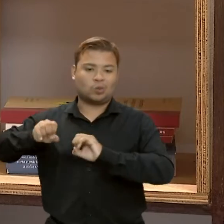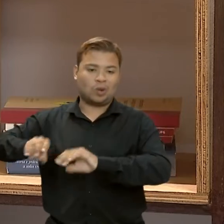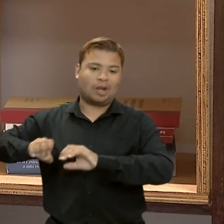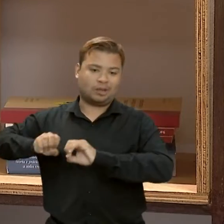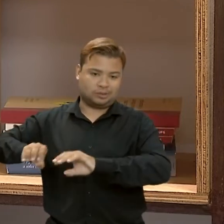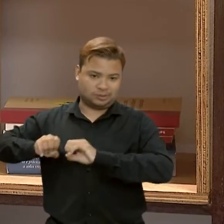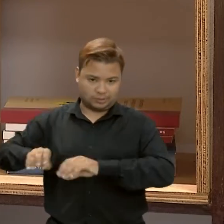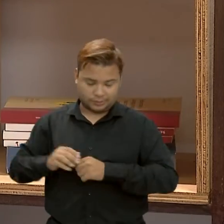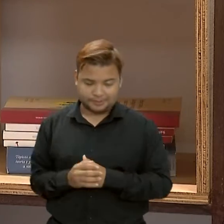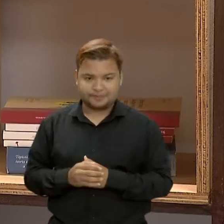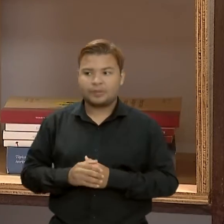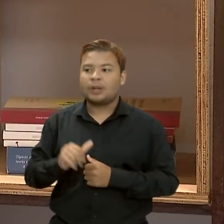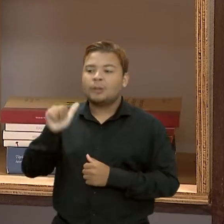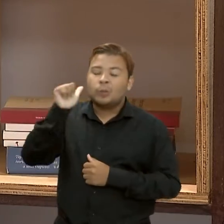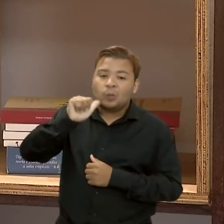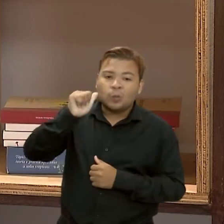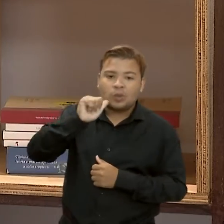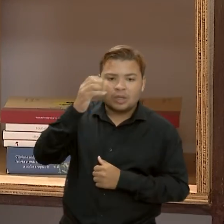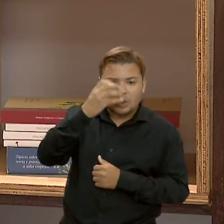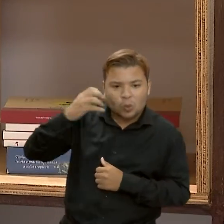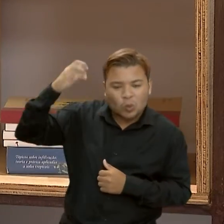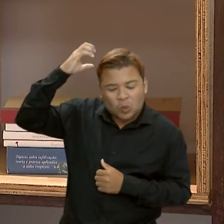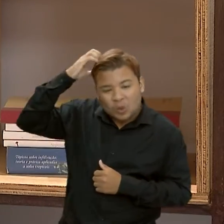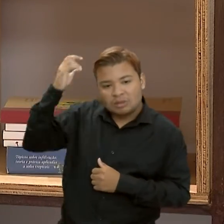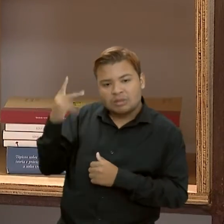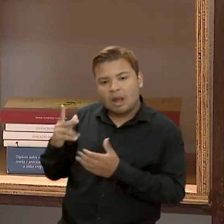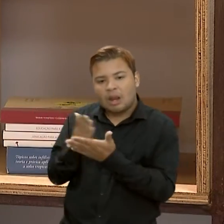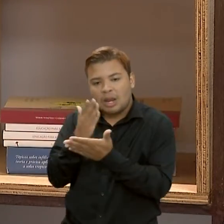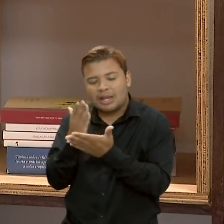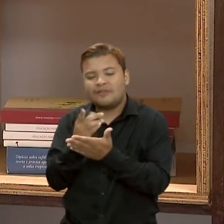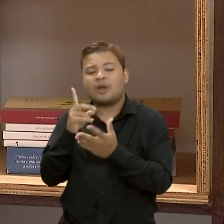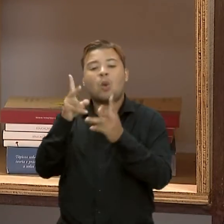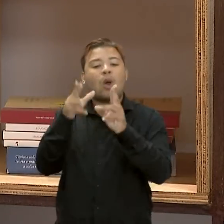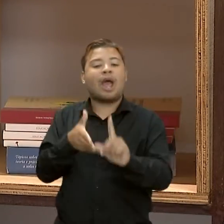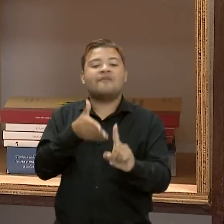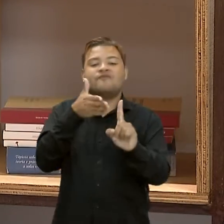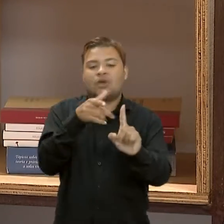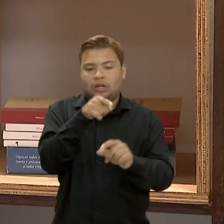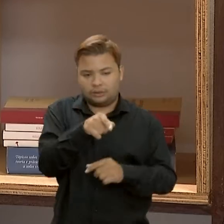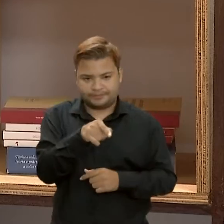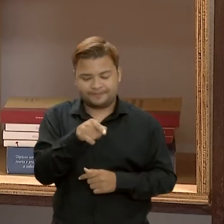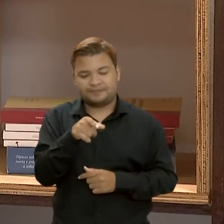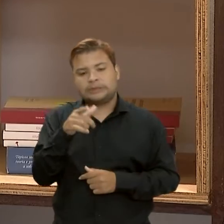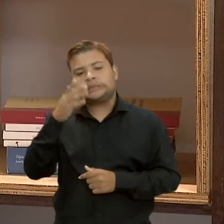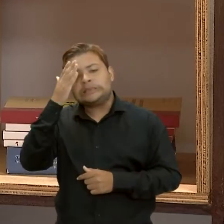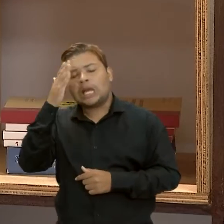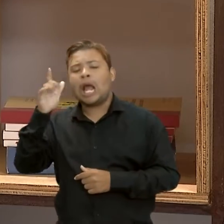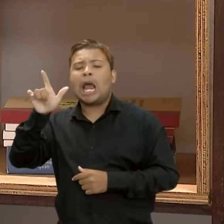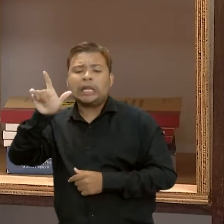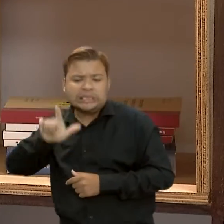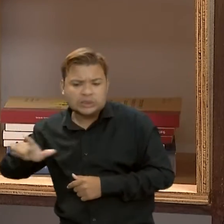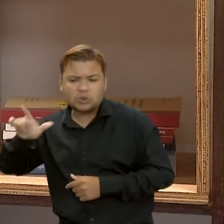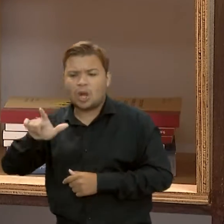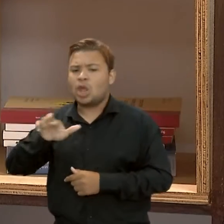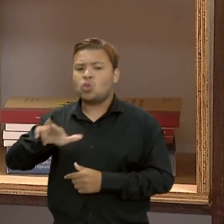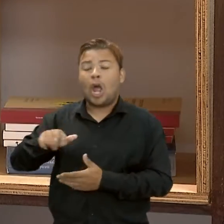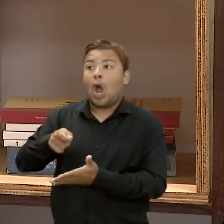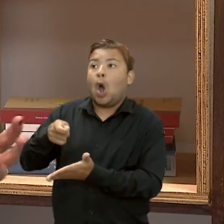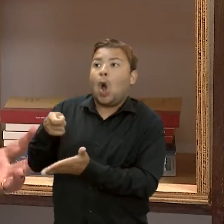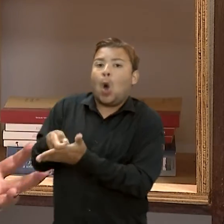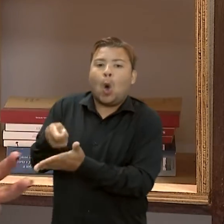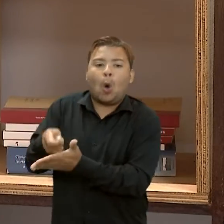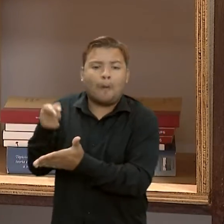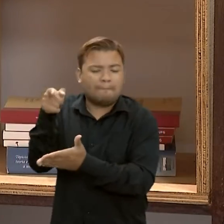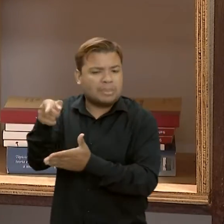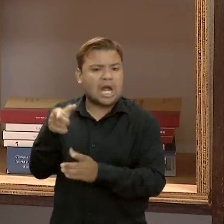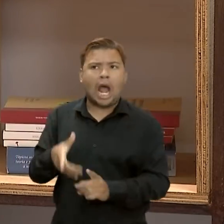de Cora Coralina como fonte. Não que a literatura ela tenha essa obrigatoriedade de ser fonte